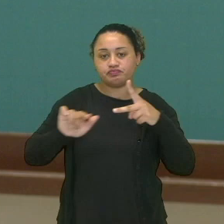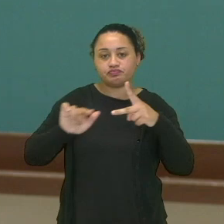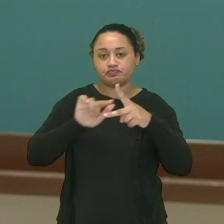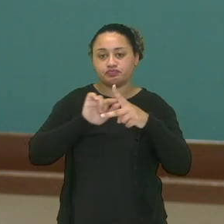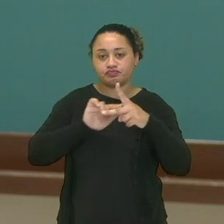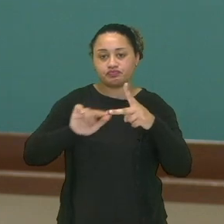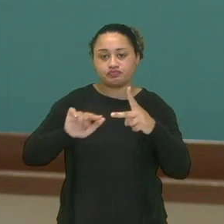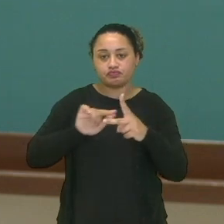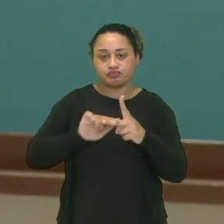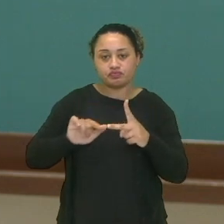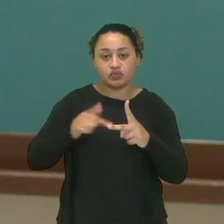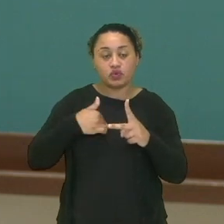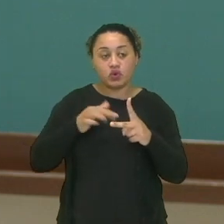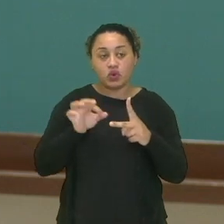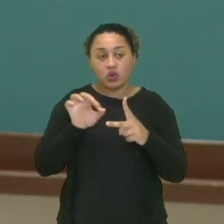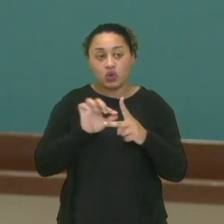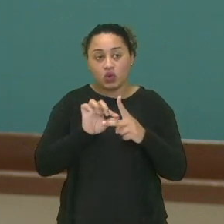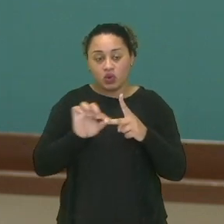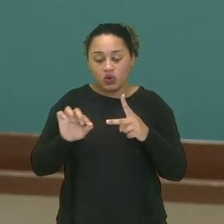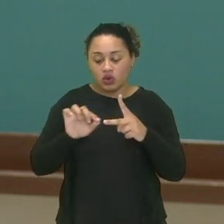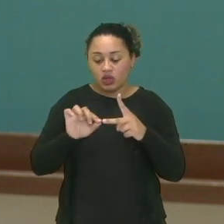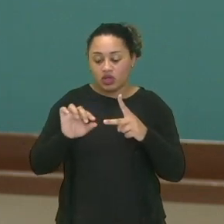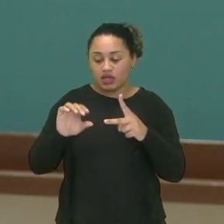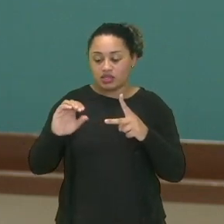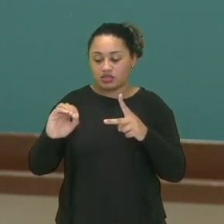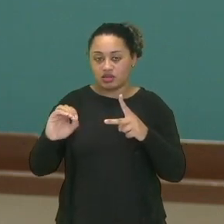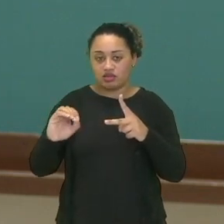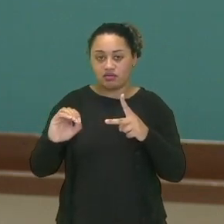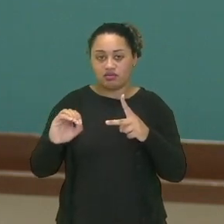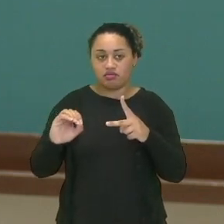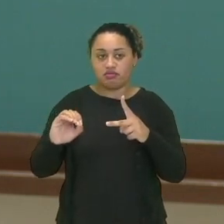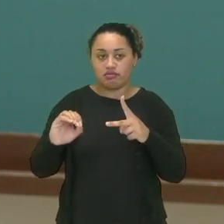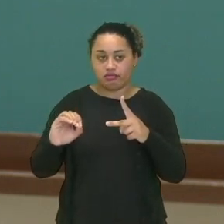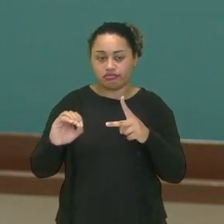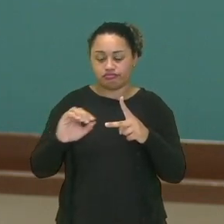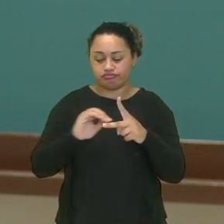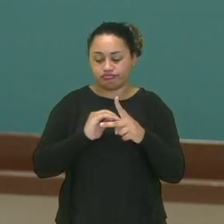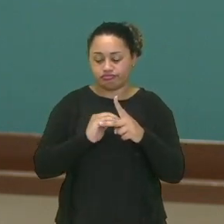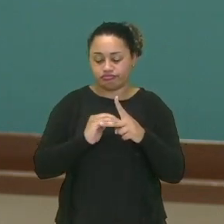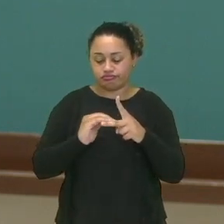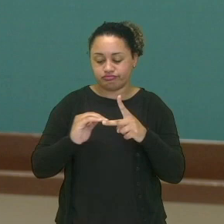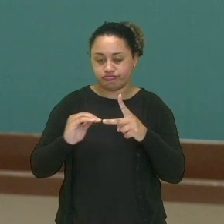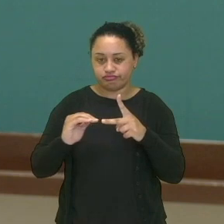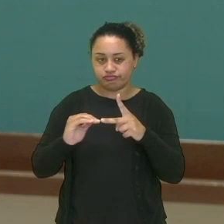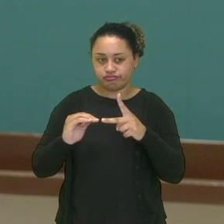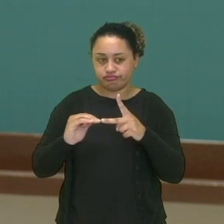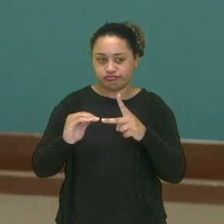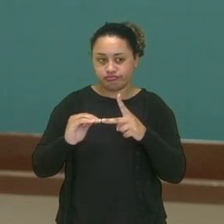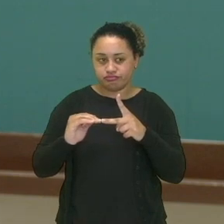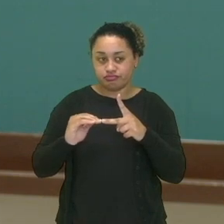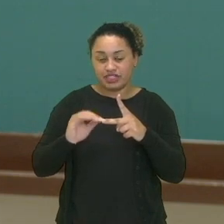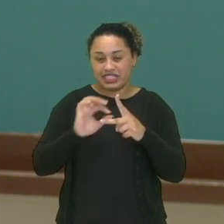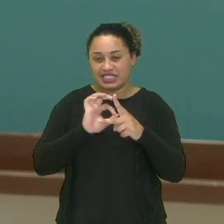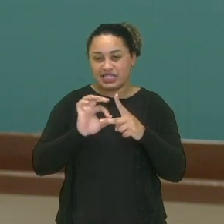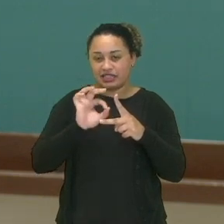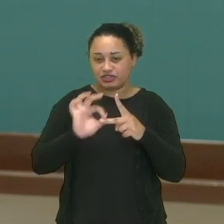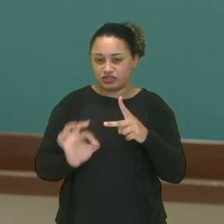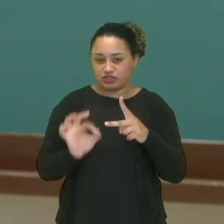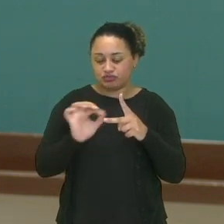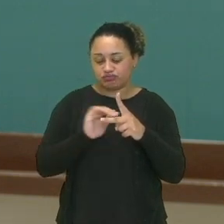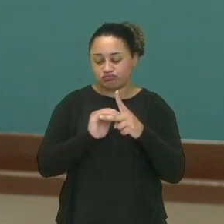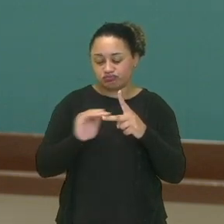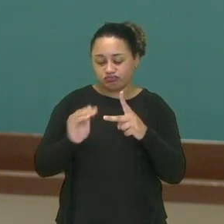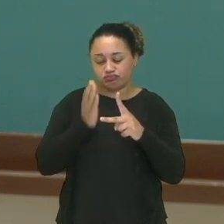linhazinha aqui nós ajustamos, né? Nós ajustamos do transferidor sobre os lados do ângulo. Nós colocamos eles bem